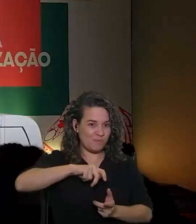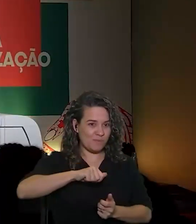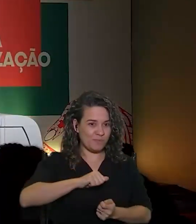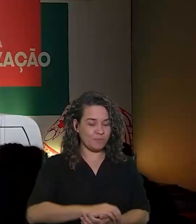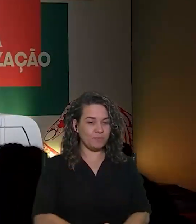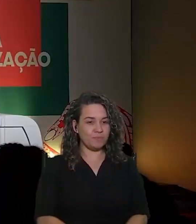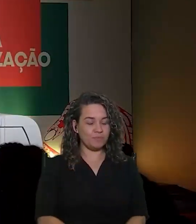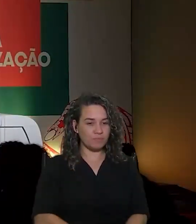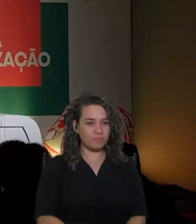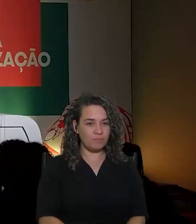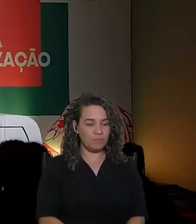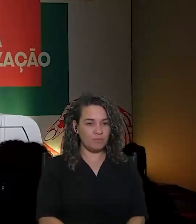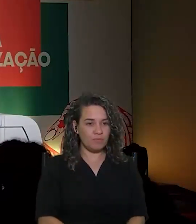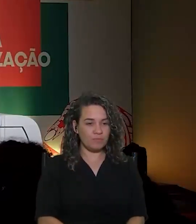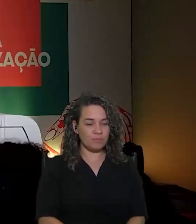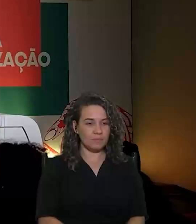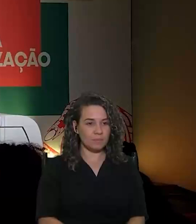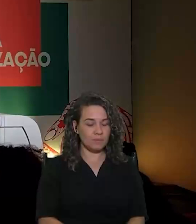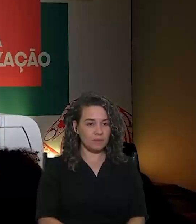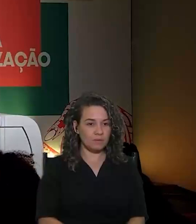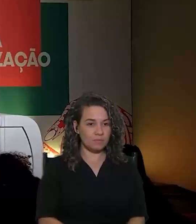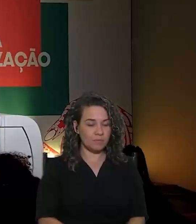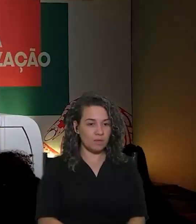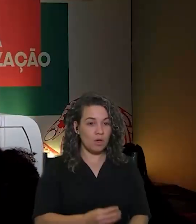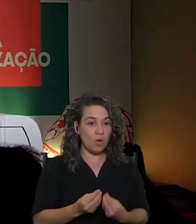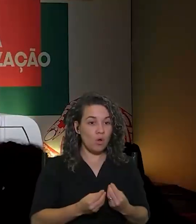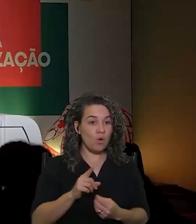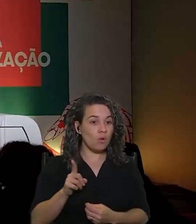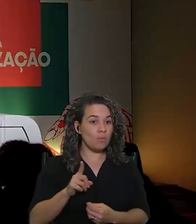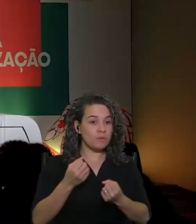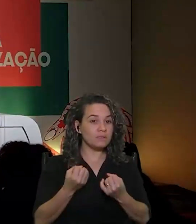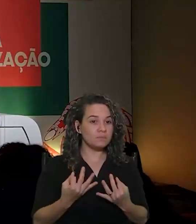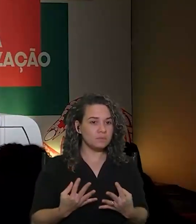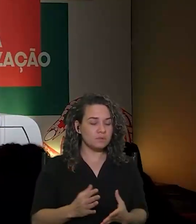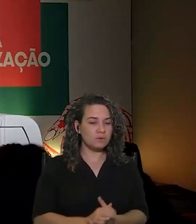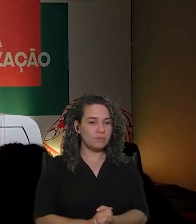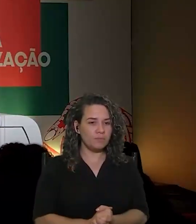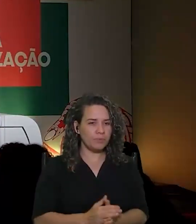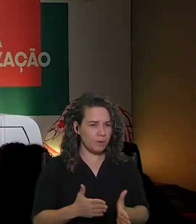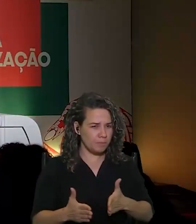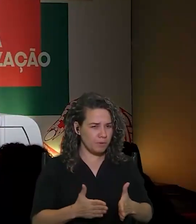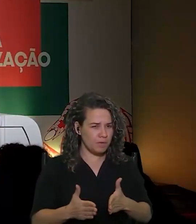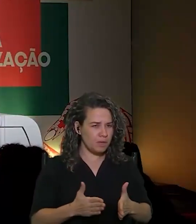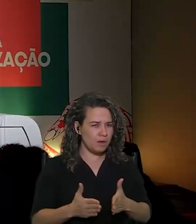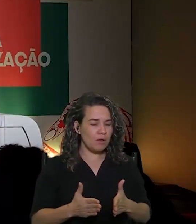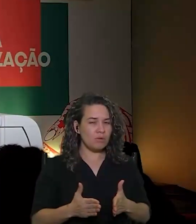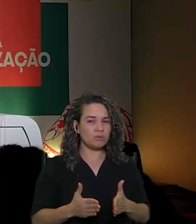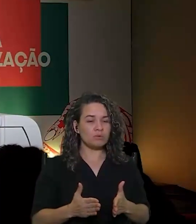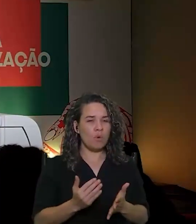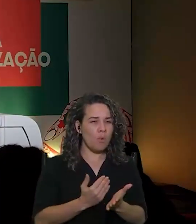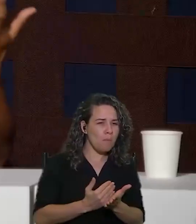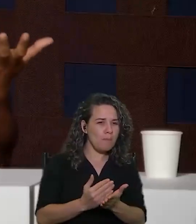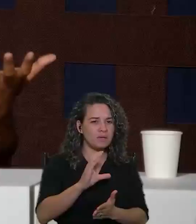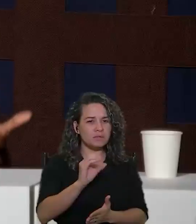E como o Sérgio disse, né, nesse período do início, né, das cotas,